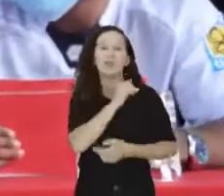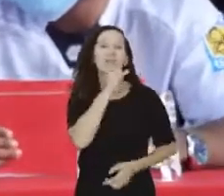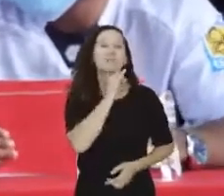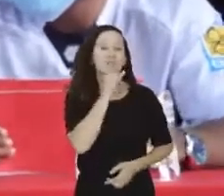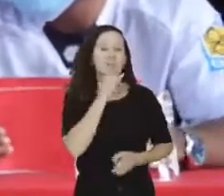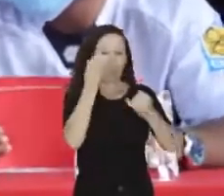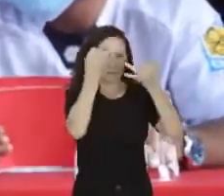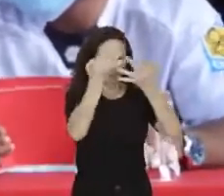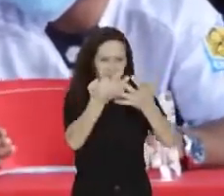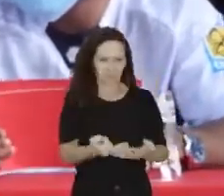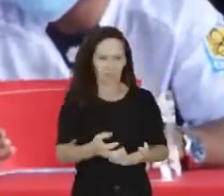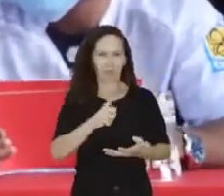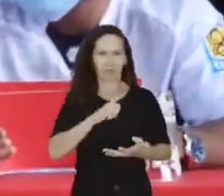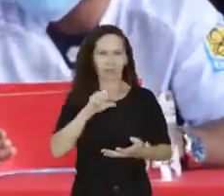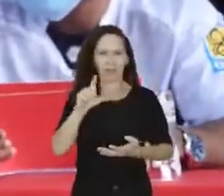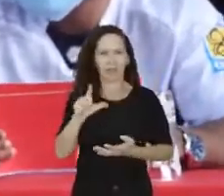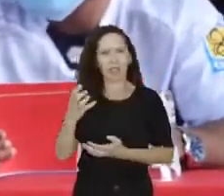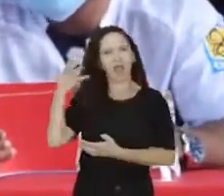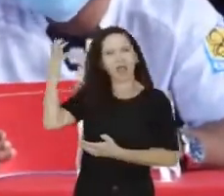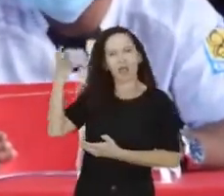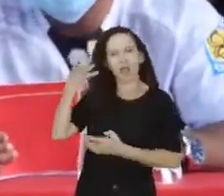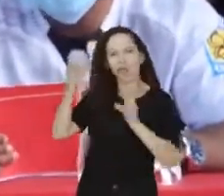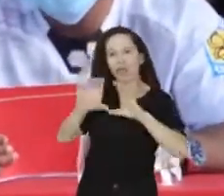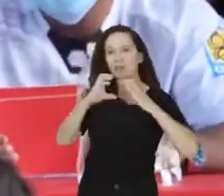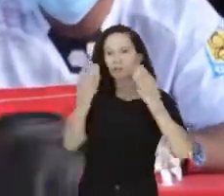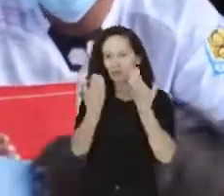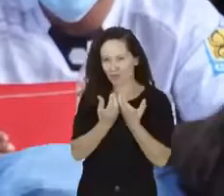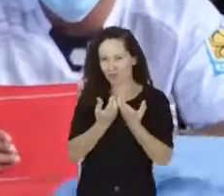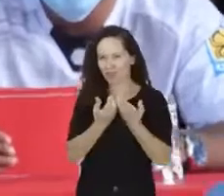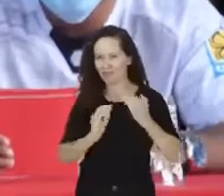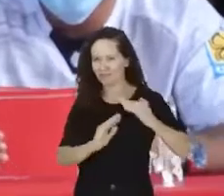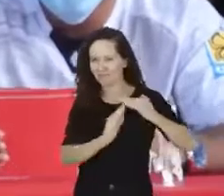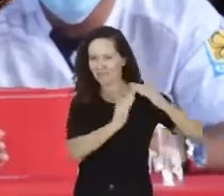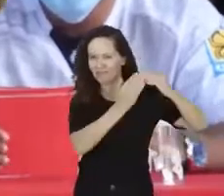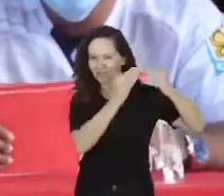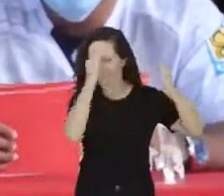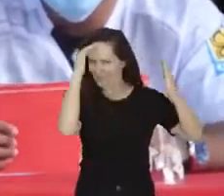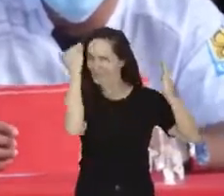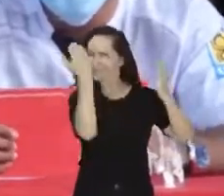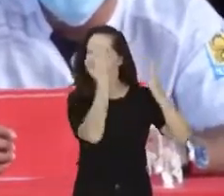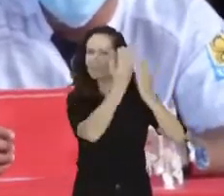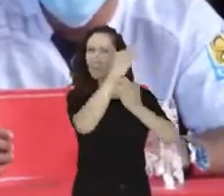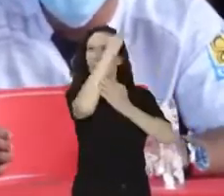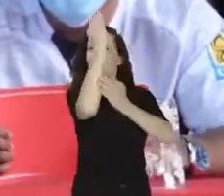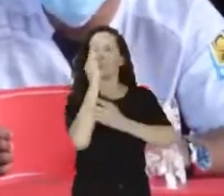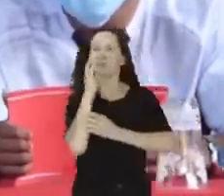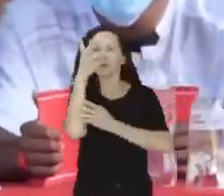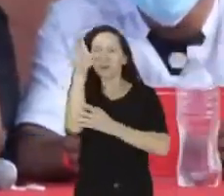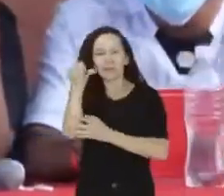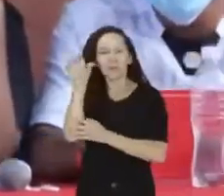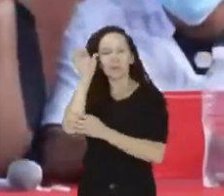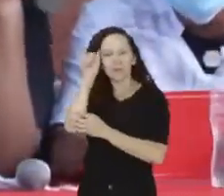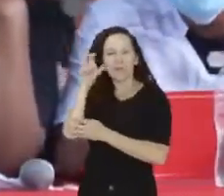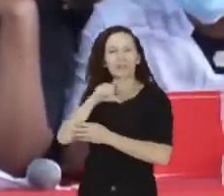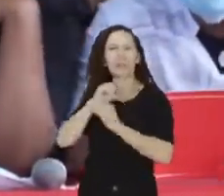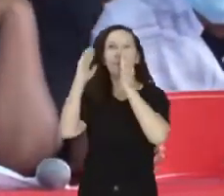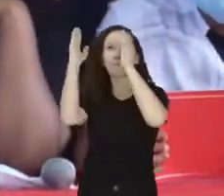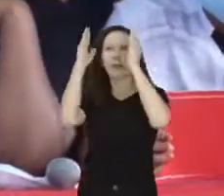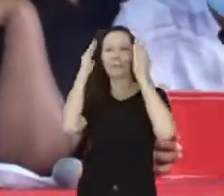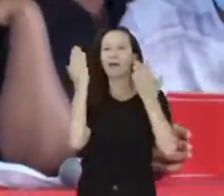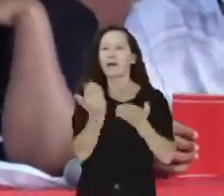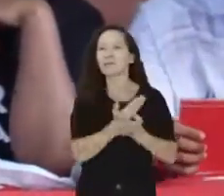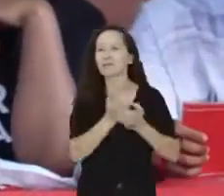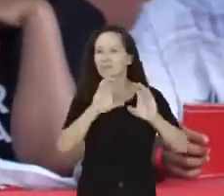Rádio Comunitária de Heliópolis, que é reconhecida no Brasil inteiro. Temos aqui a Biblioteca Comunitária de Heliópolis. E,